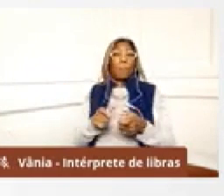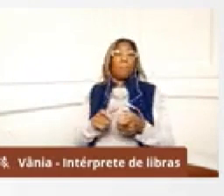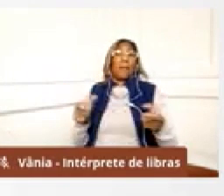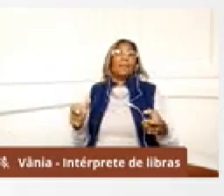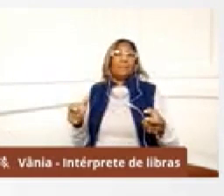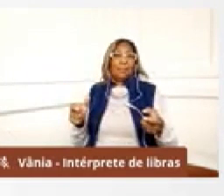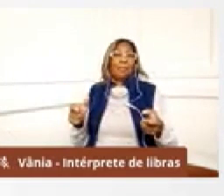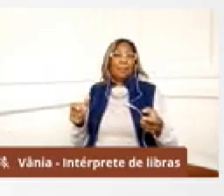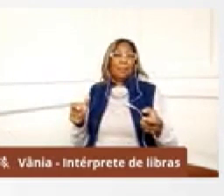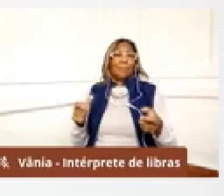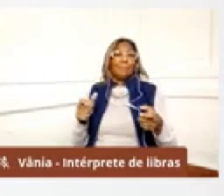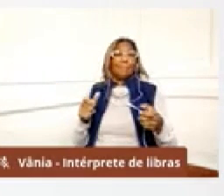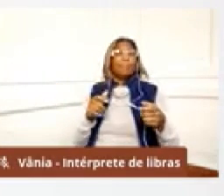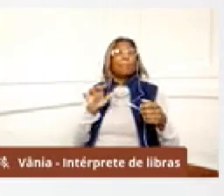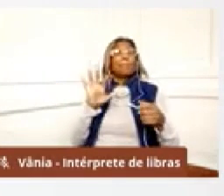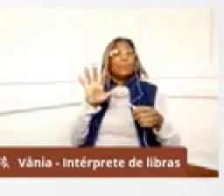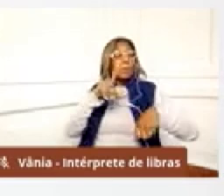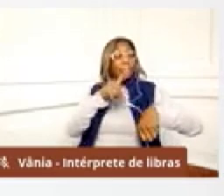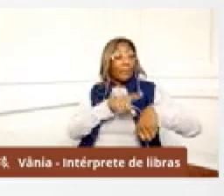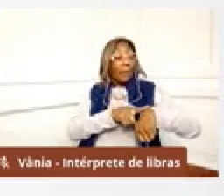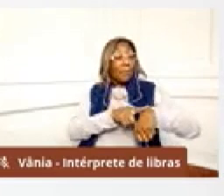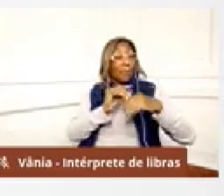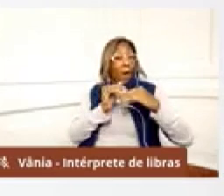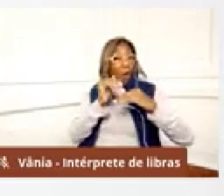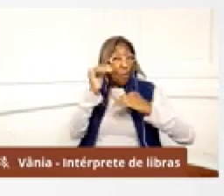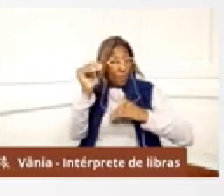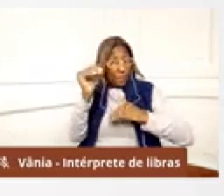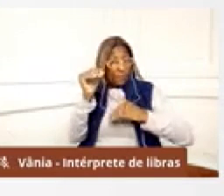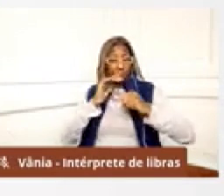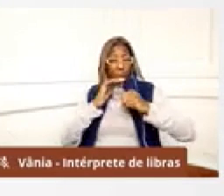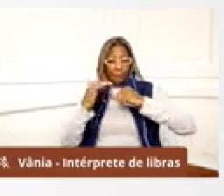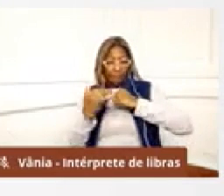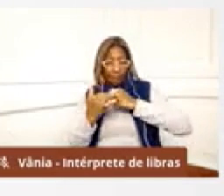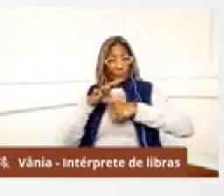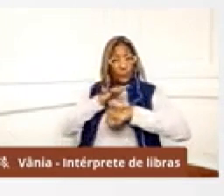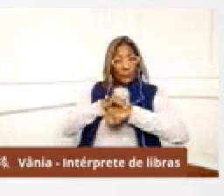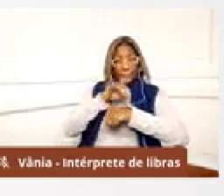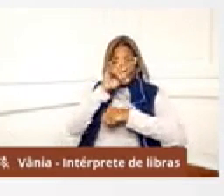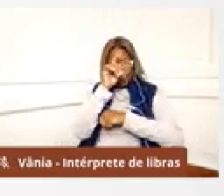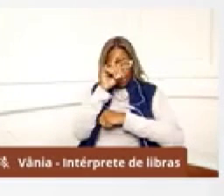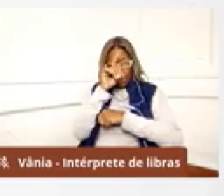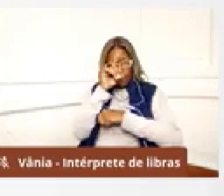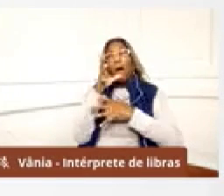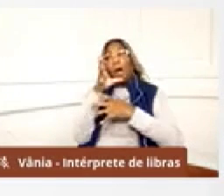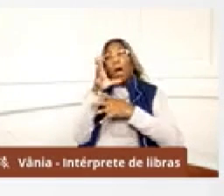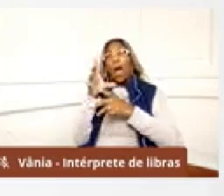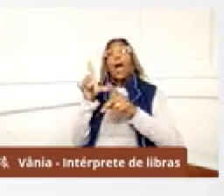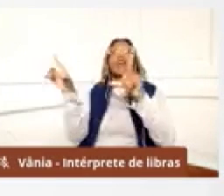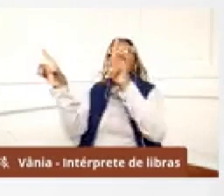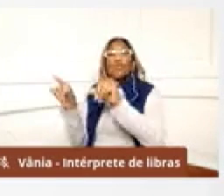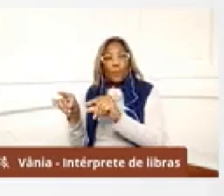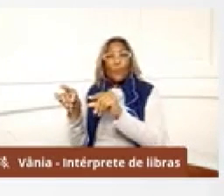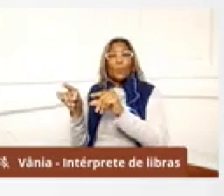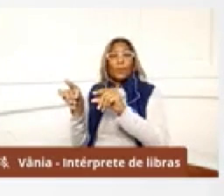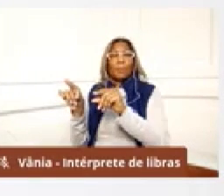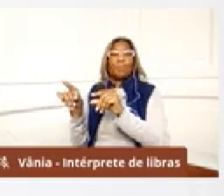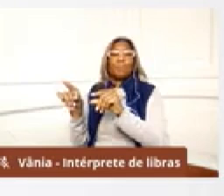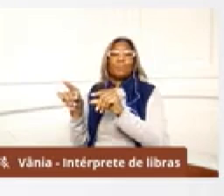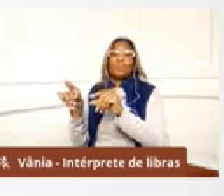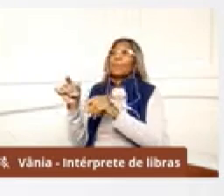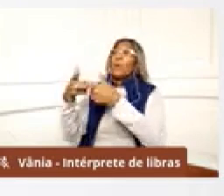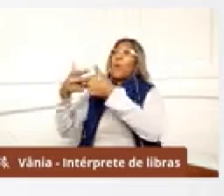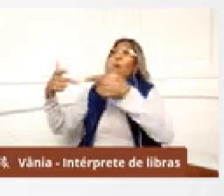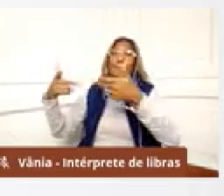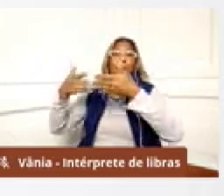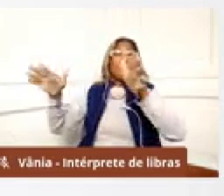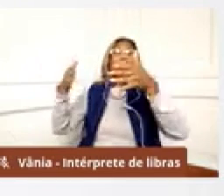na proporção, no momento e no local em que forem necessários. Eu vou insistir com isso tantas vezes quantas forem necessárias aqui, para